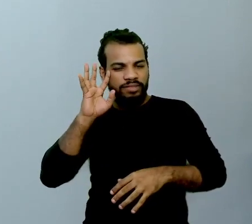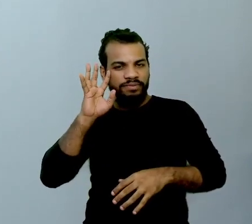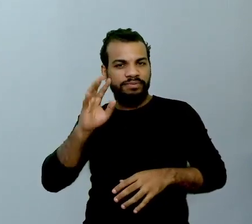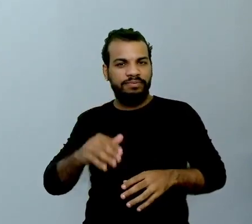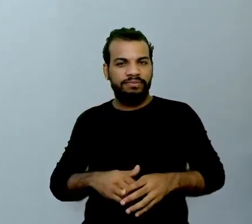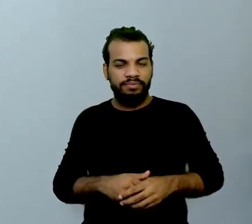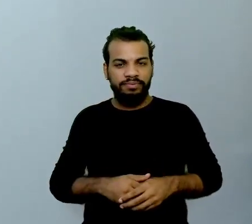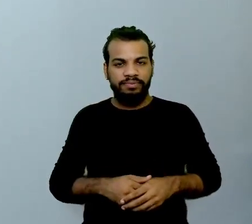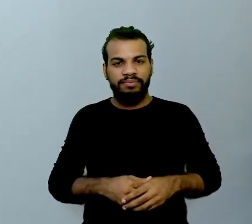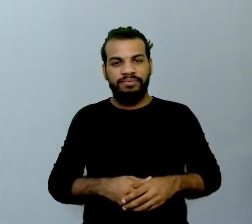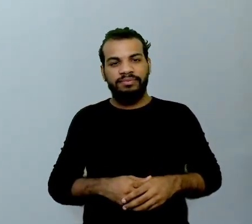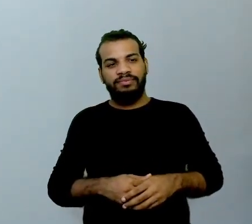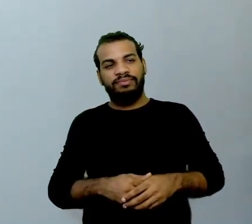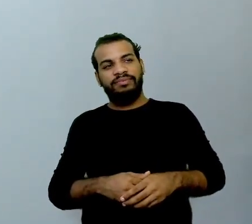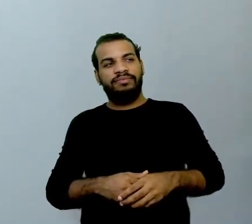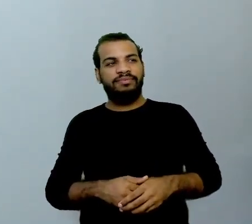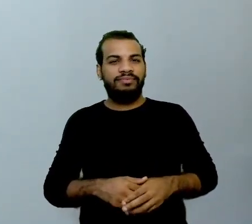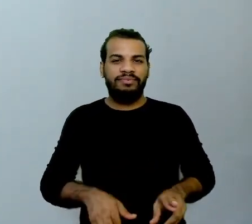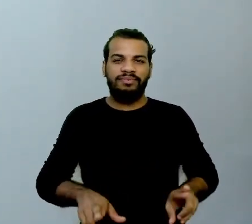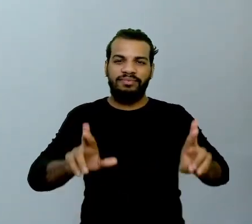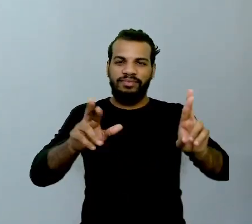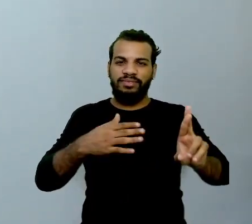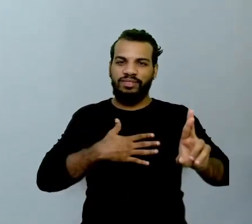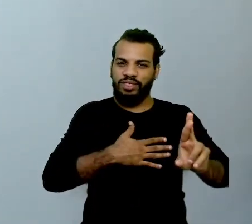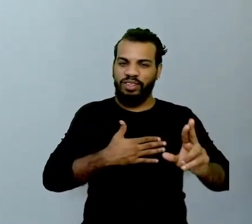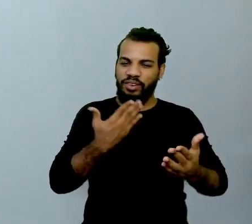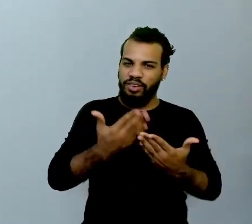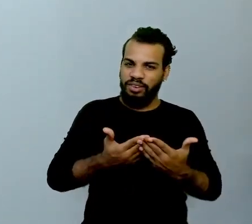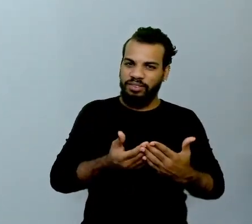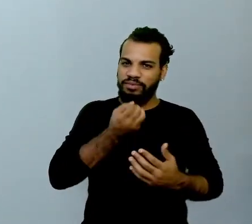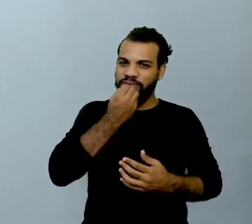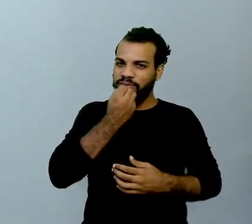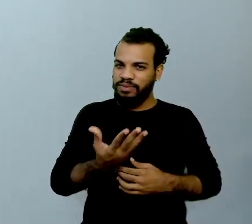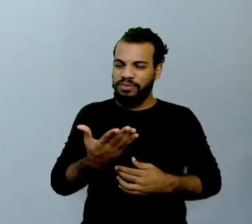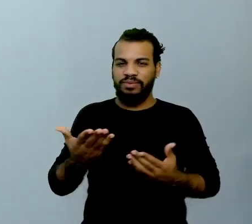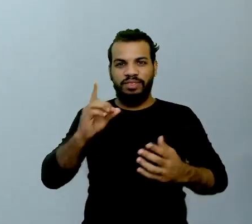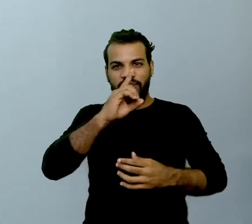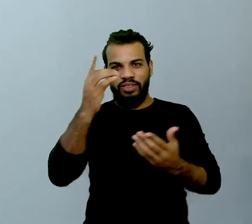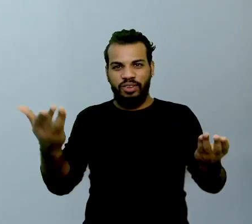cinzas, tá? Espero que você tenha gostado da aula, porque foi tudo pensado com carinho para você nesse dia